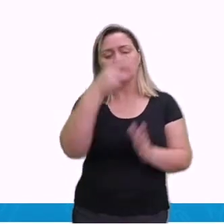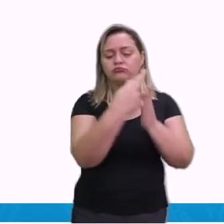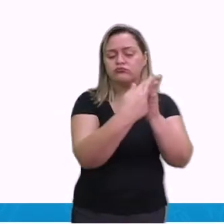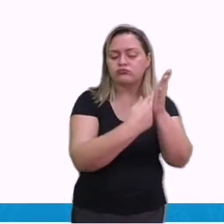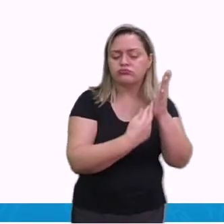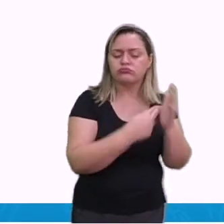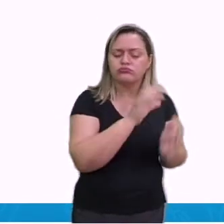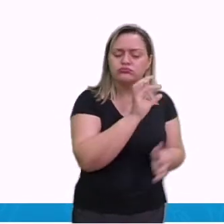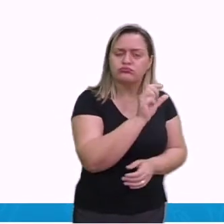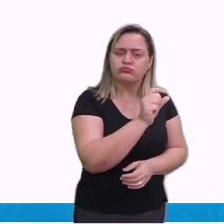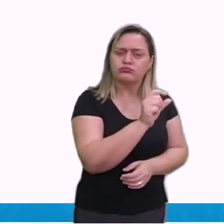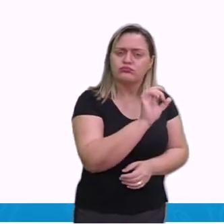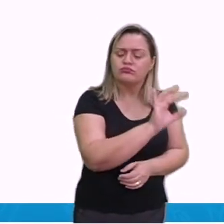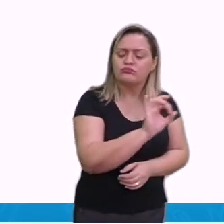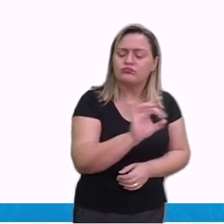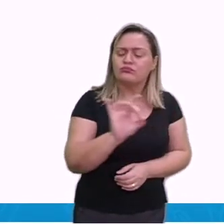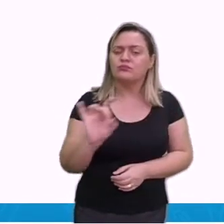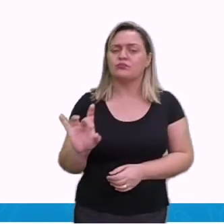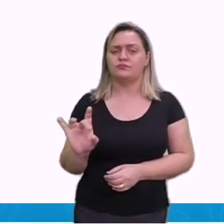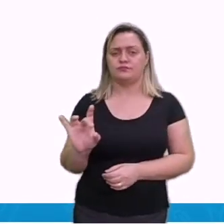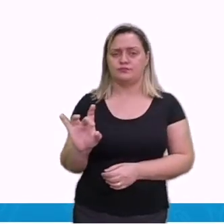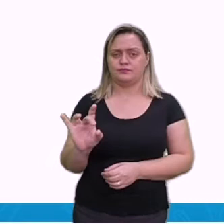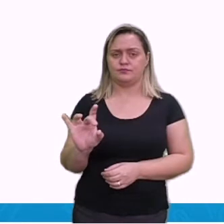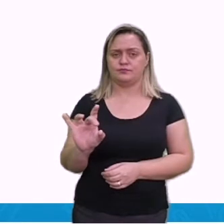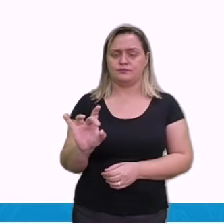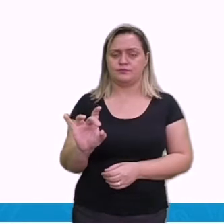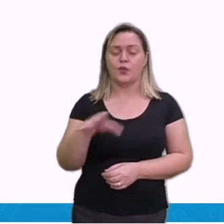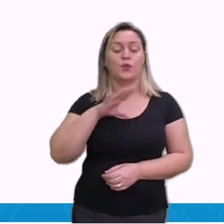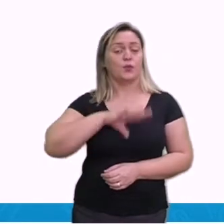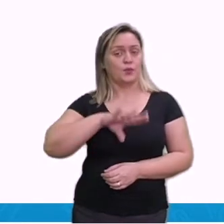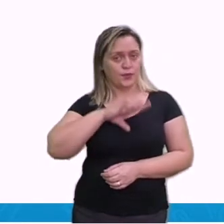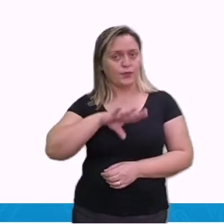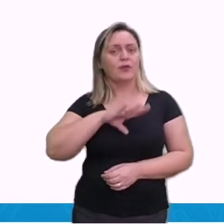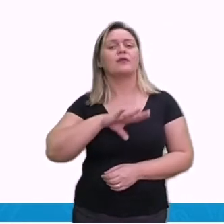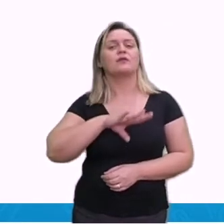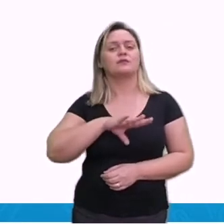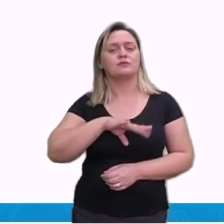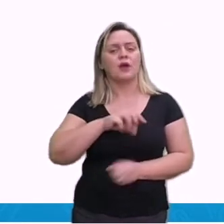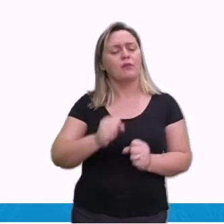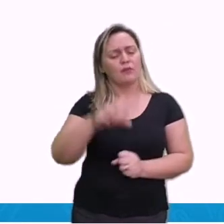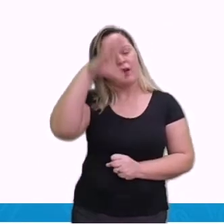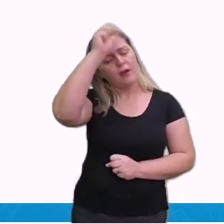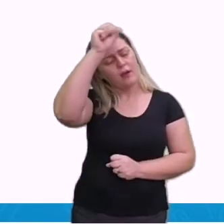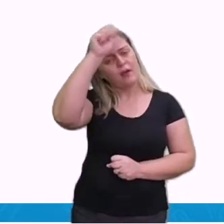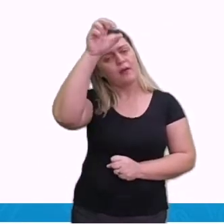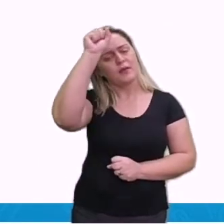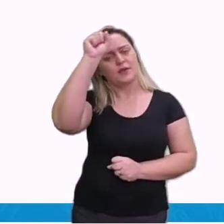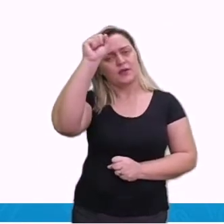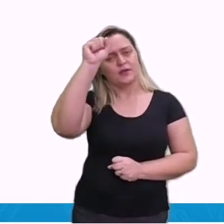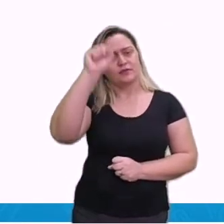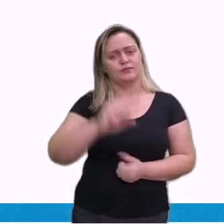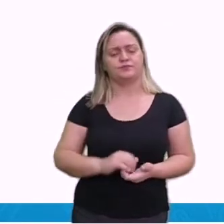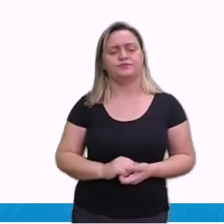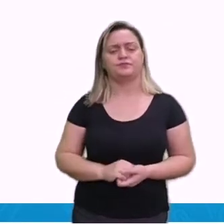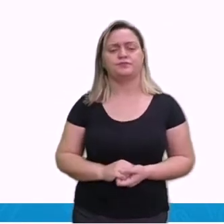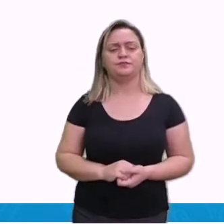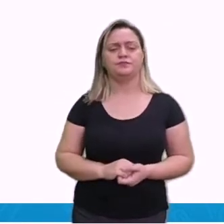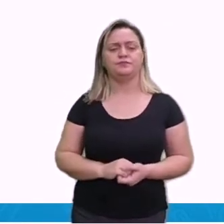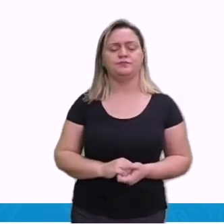e definir algumas regras que vão ajudar a passar algumas palavras do singular para o plural. Então, vamos